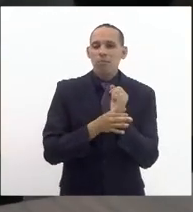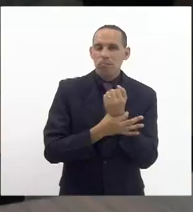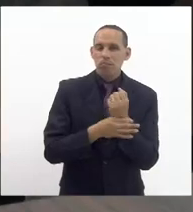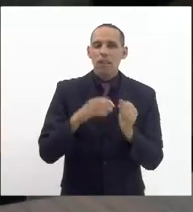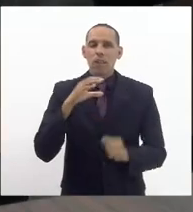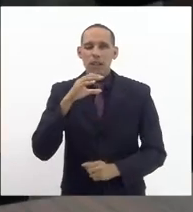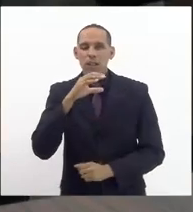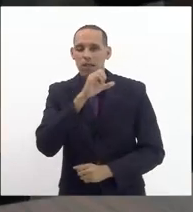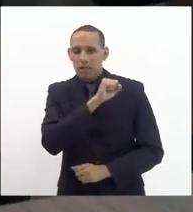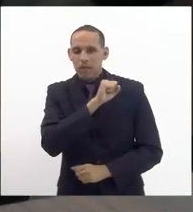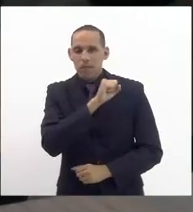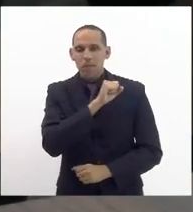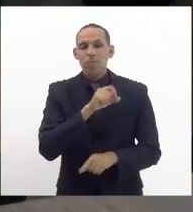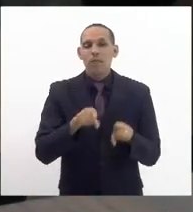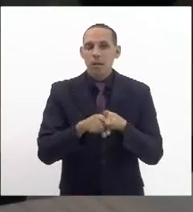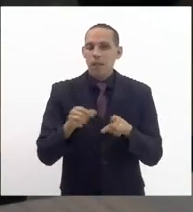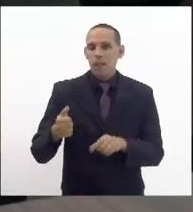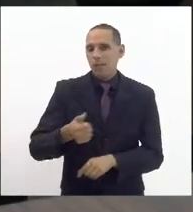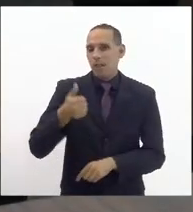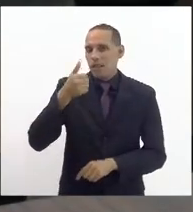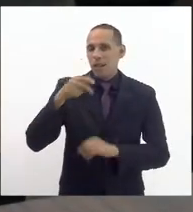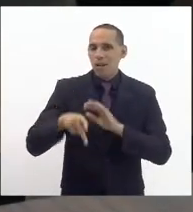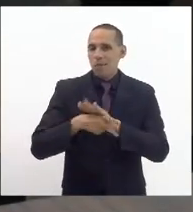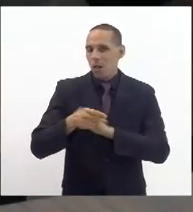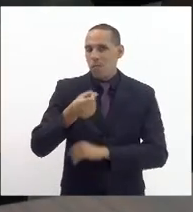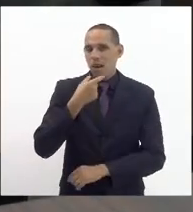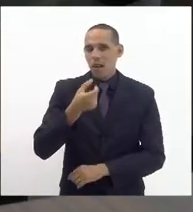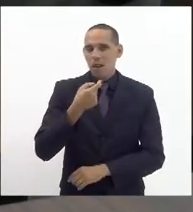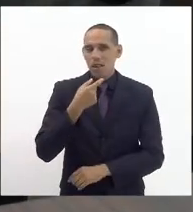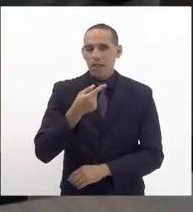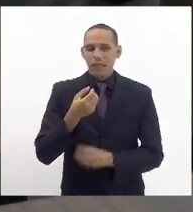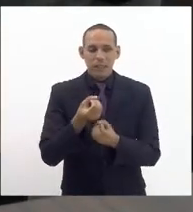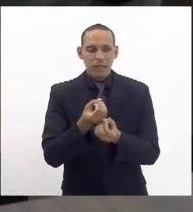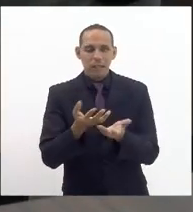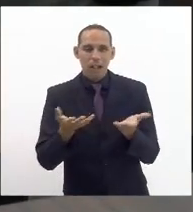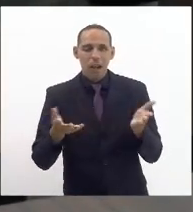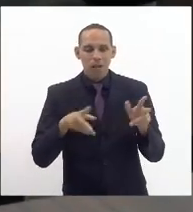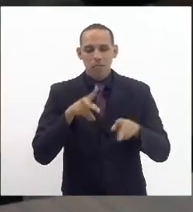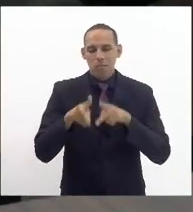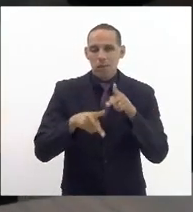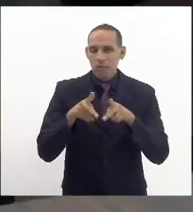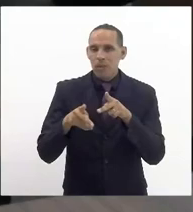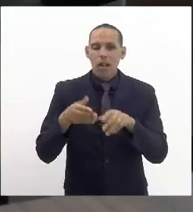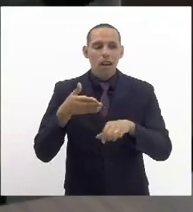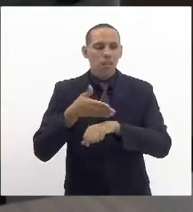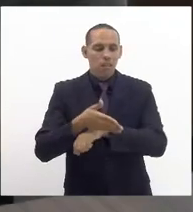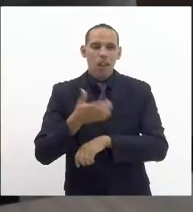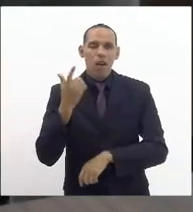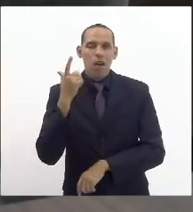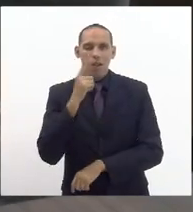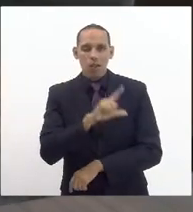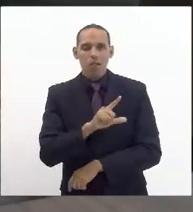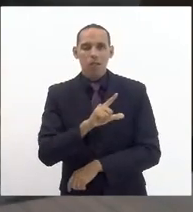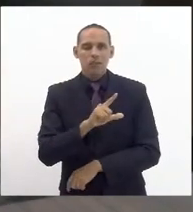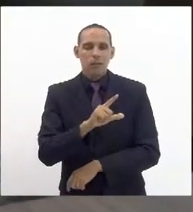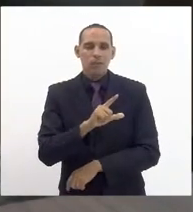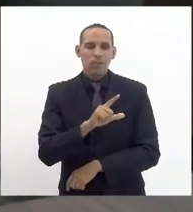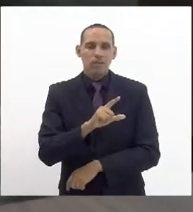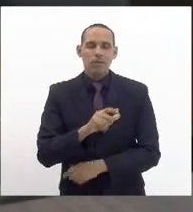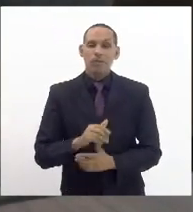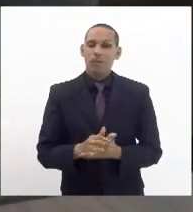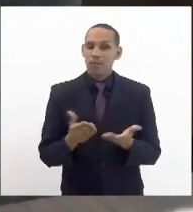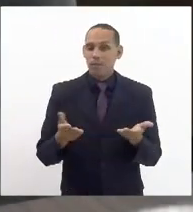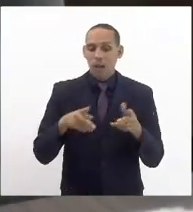e qualidade dos medicamentos por meio do acesso da população àqueles medicamentos, de modo